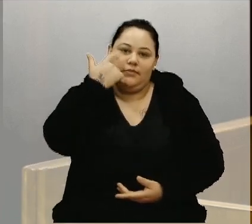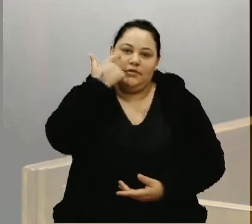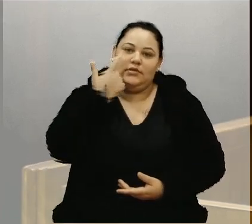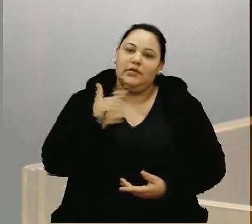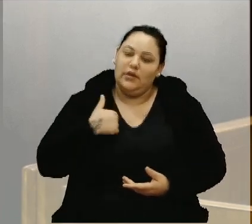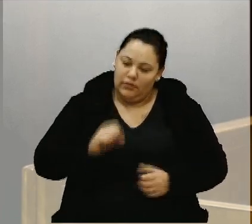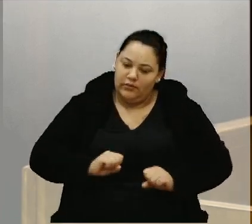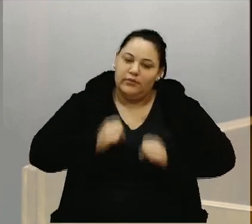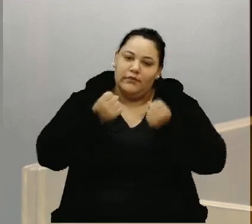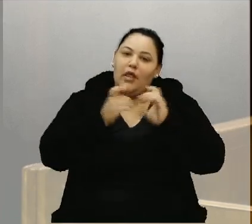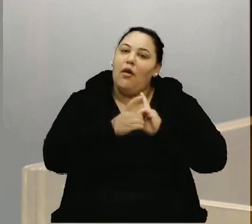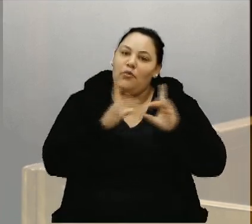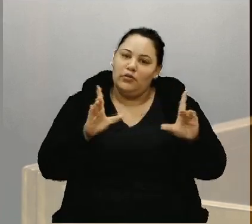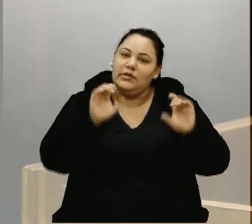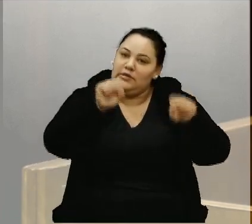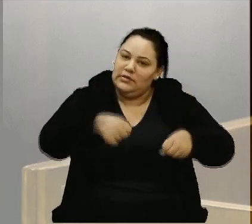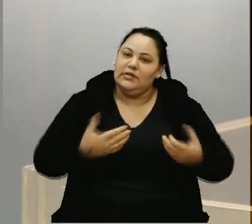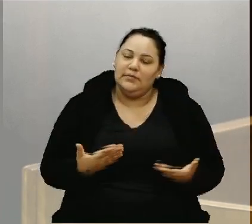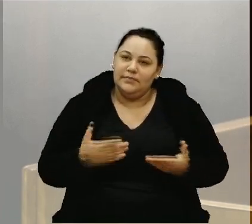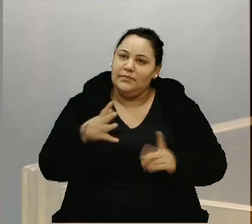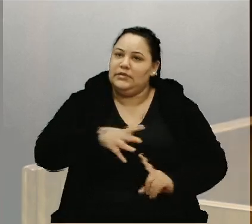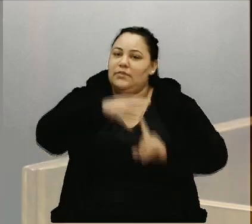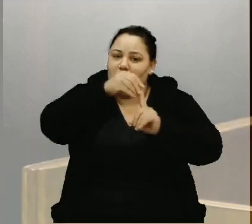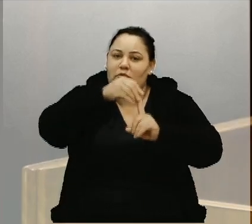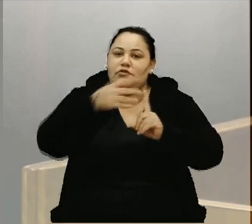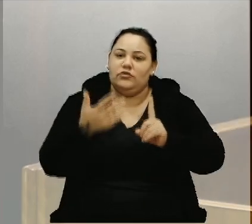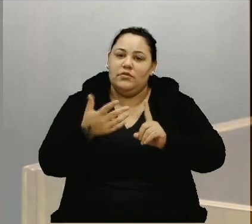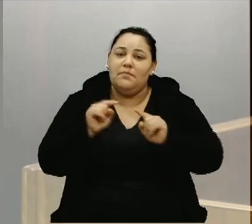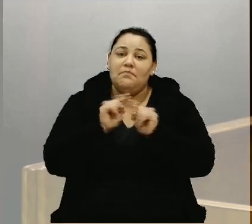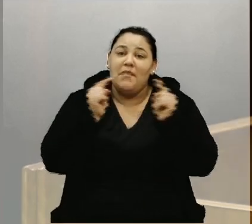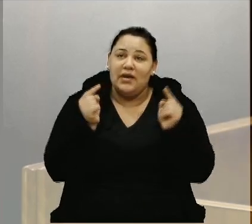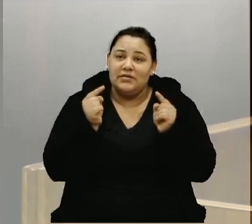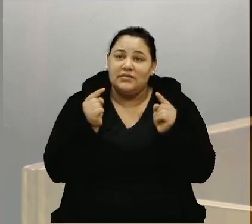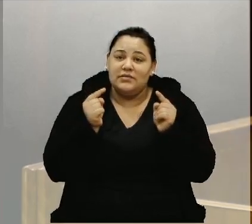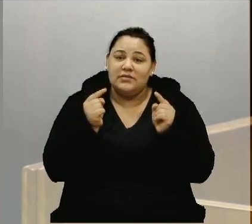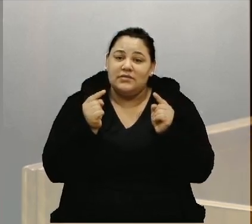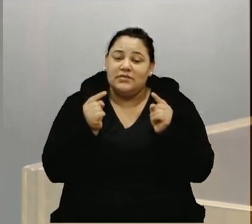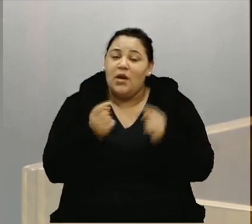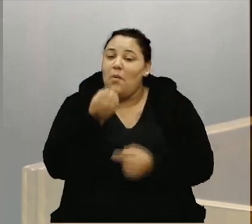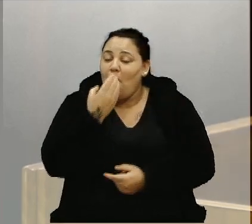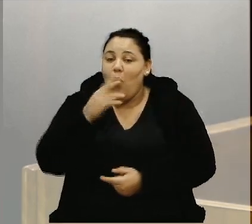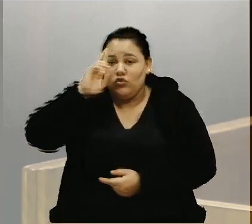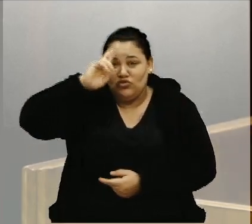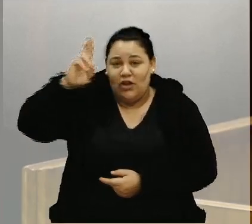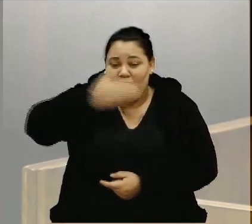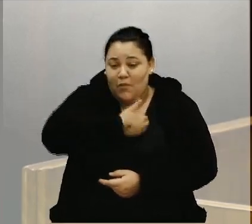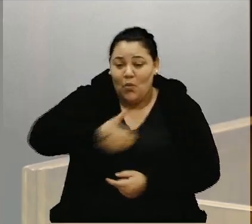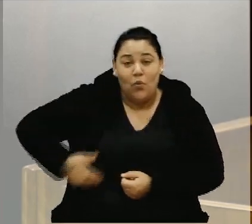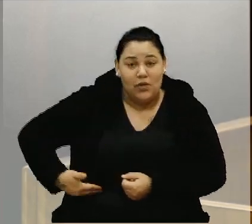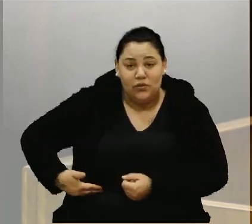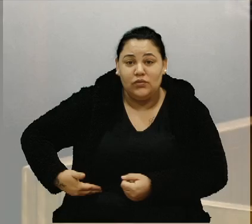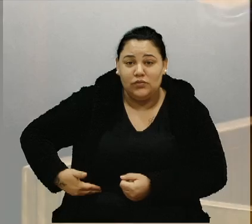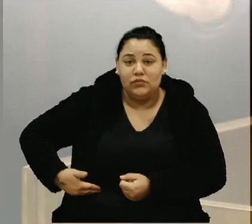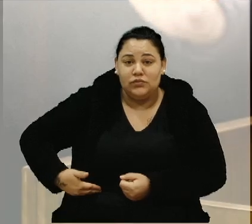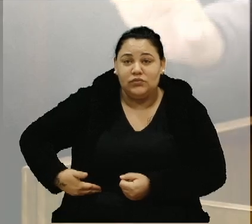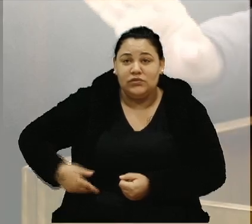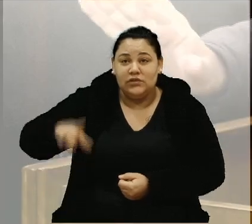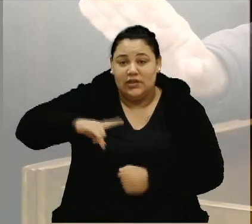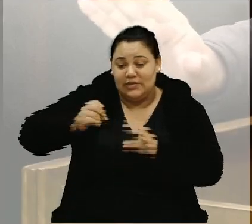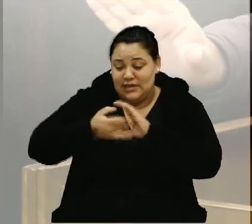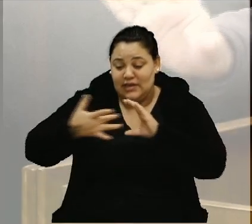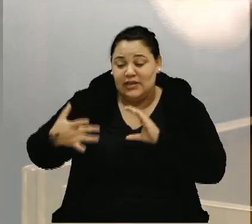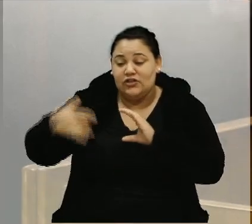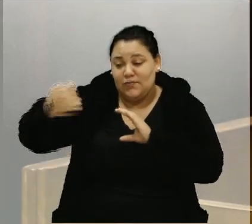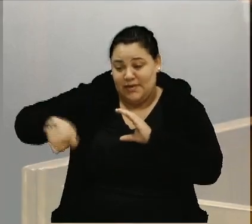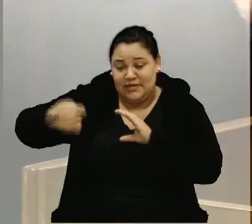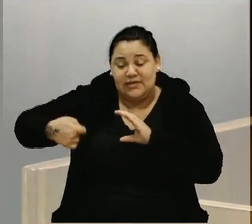defensor da democracia acima de qualquer coisa. Mas o bom gestor público, além das características que a